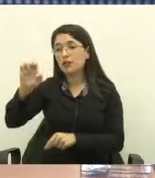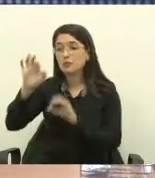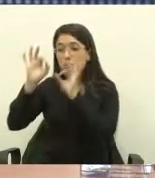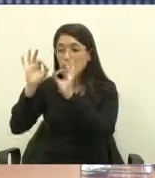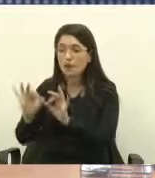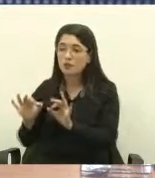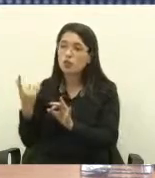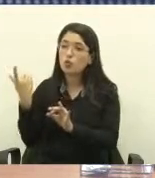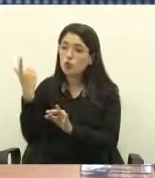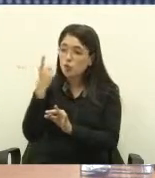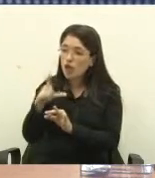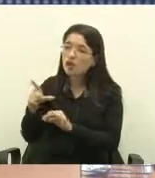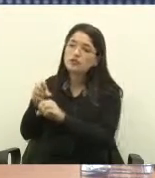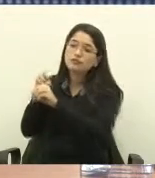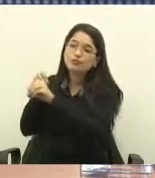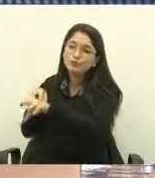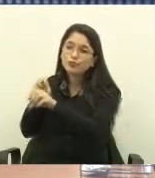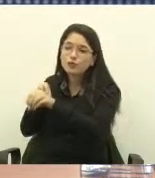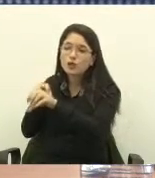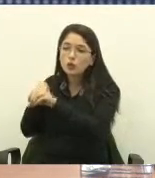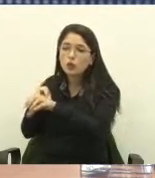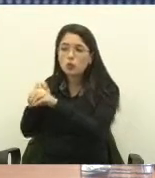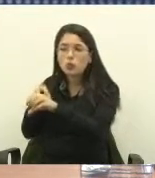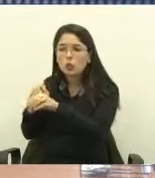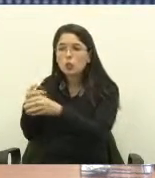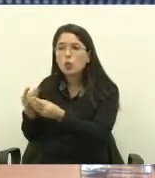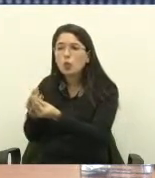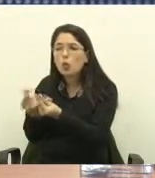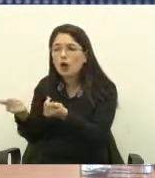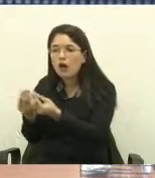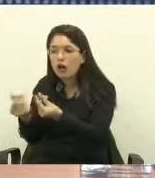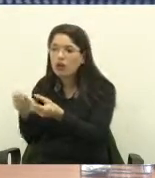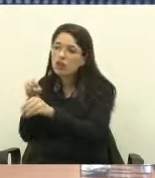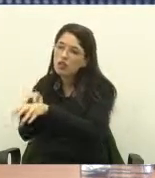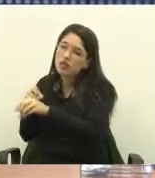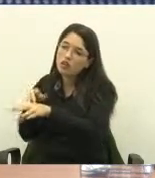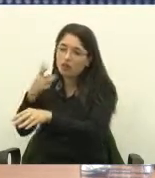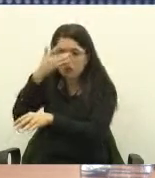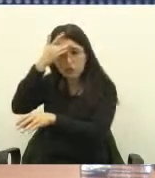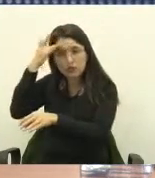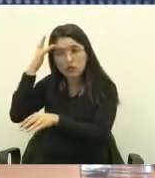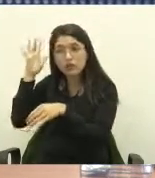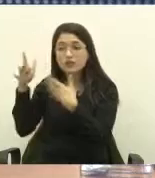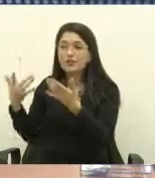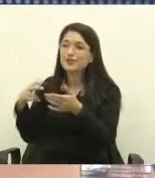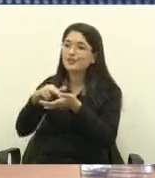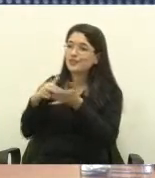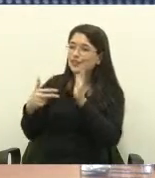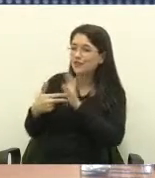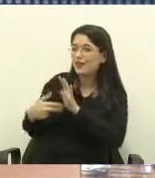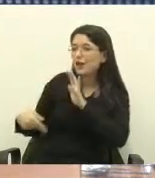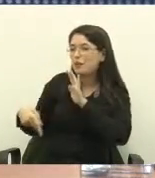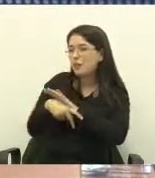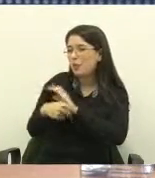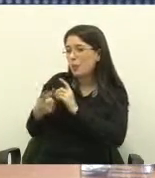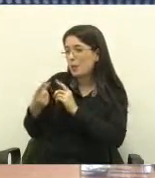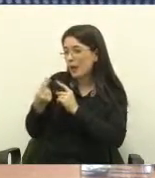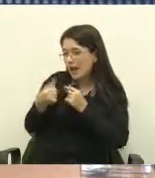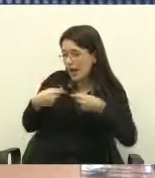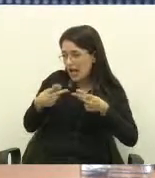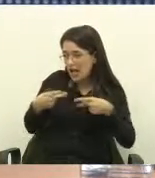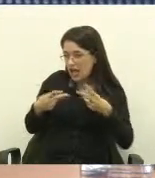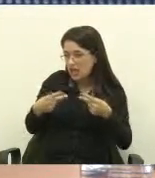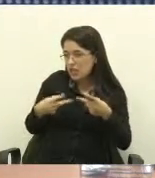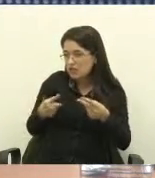e encaminhamento. Então, o custo operacional dessas ações, ele não fica consolidado só com a Secretaria do Trabalho. E